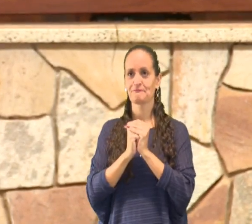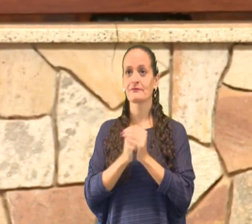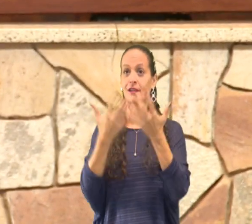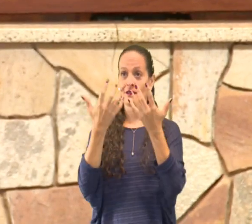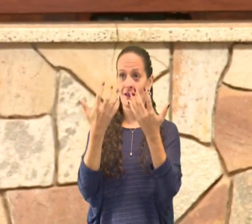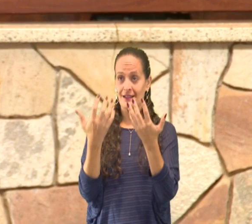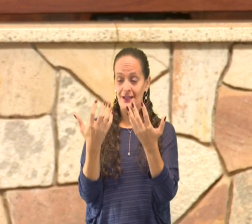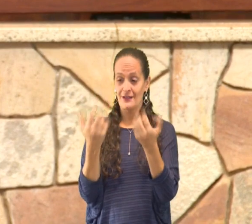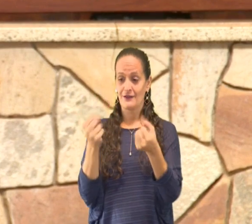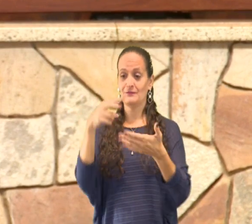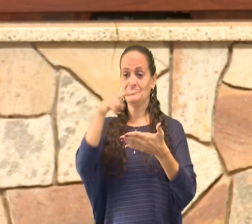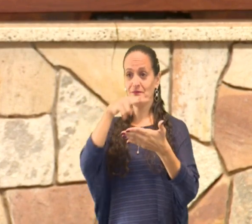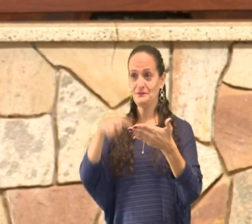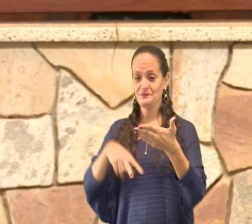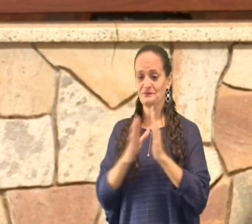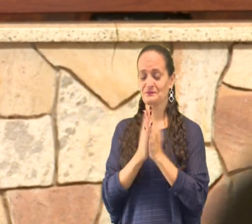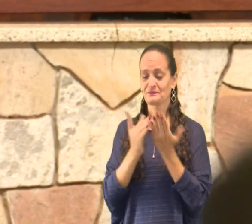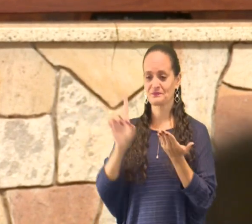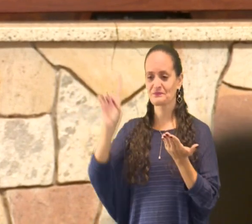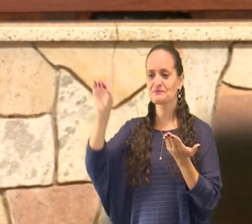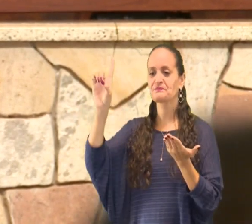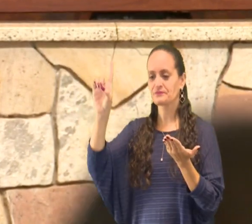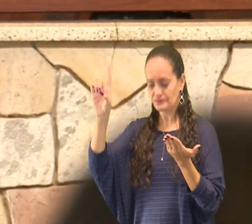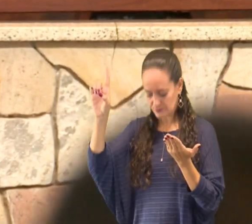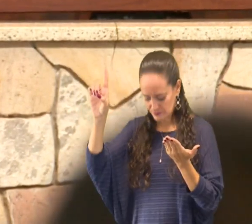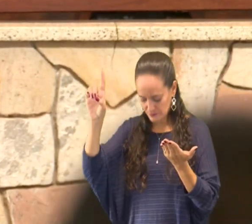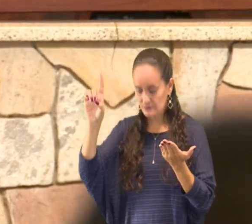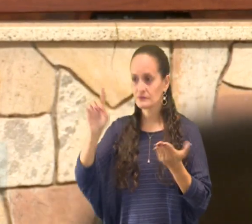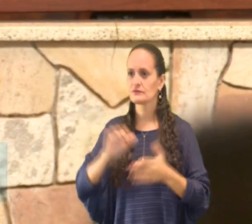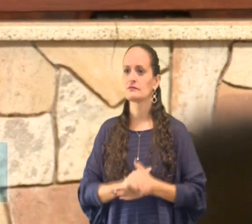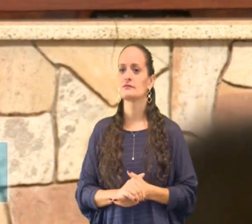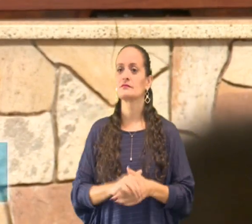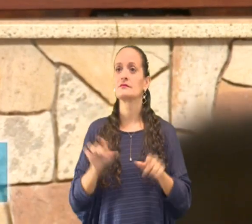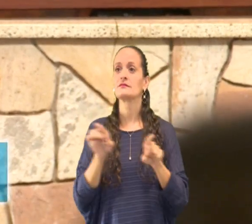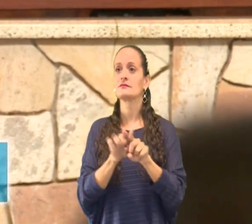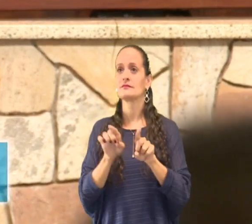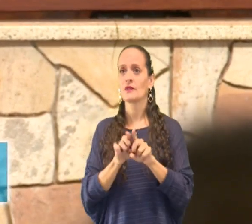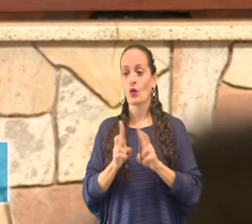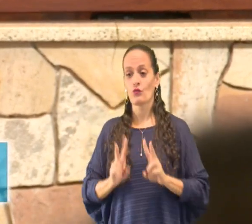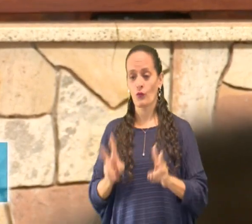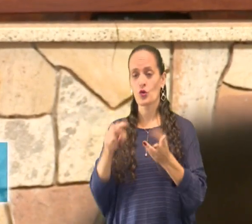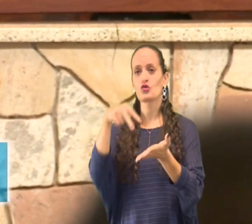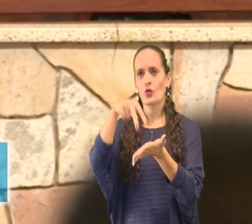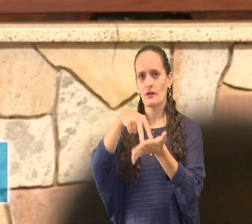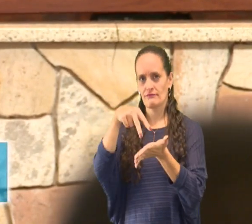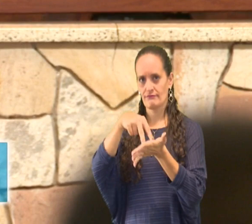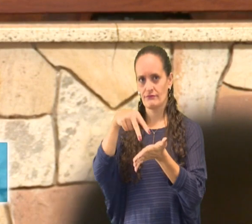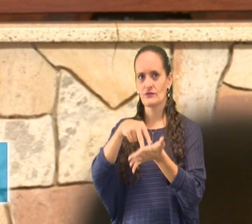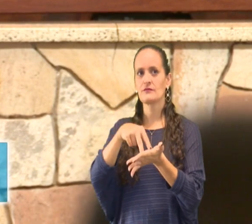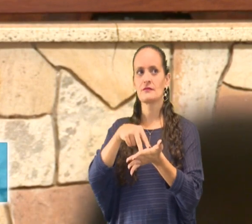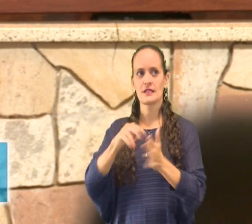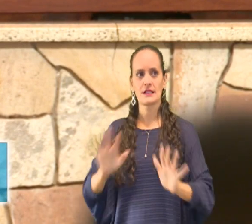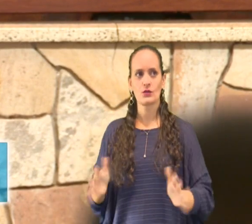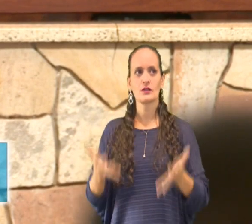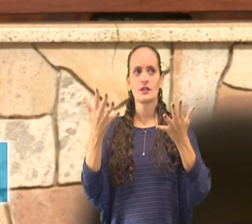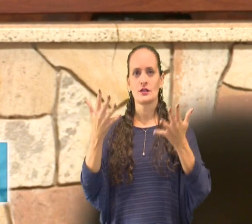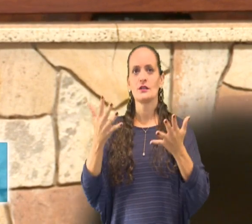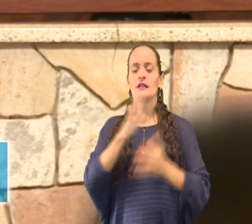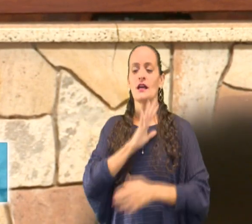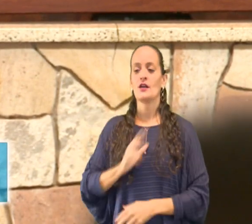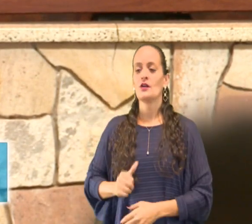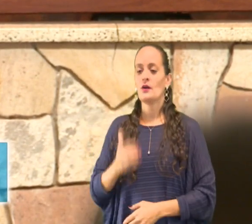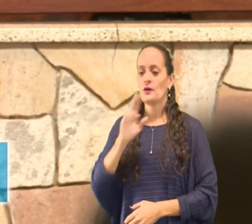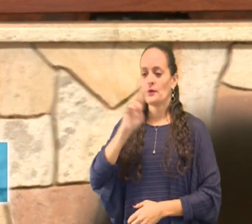juntos fazer a leitura bíblica em uníssono e depois nós permaneceremos de pé para continuarmos exaltando e adorando o nome